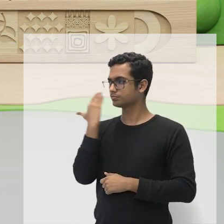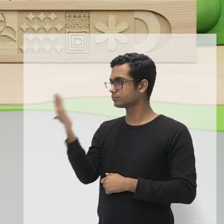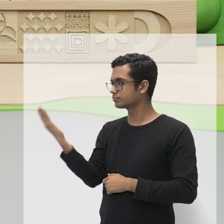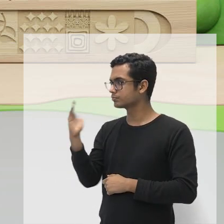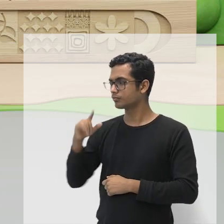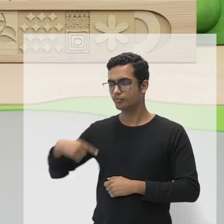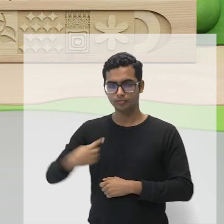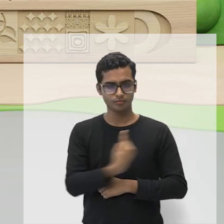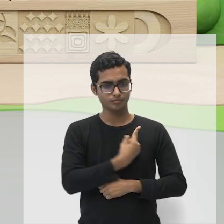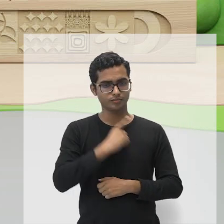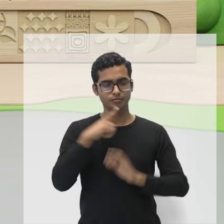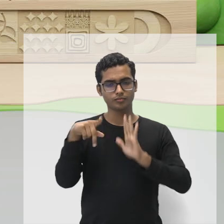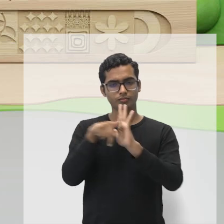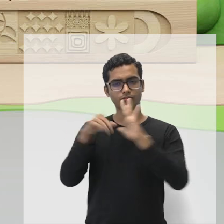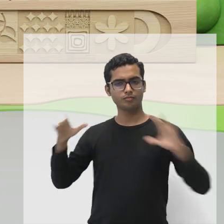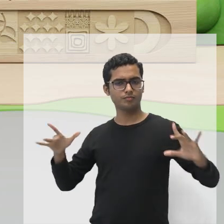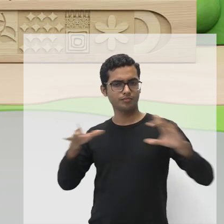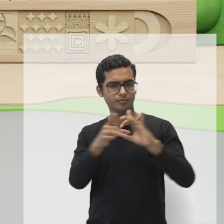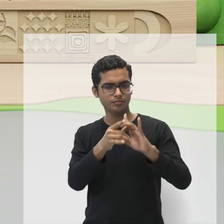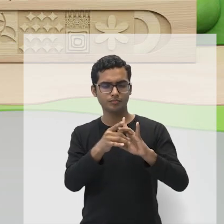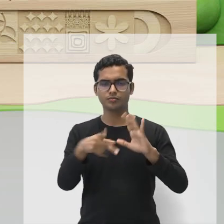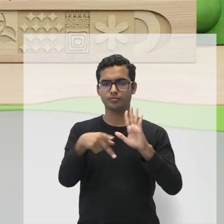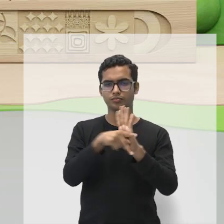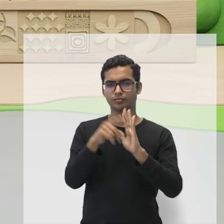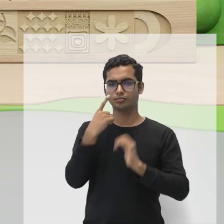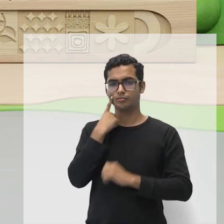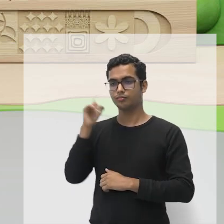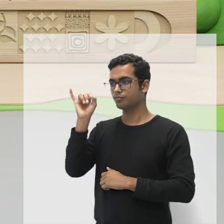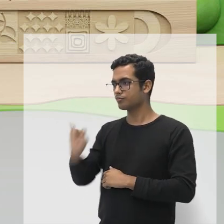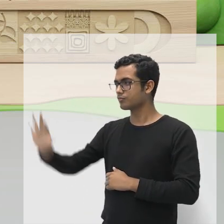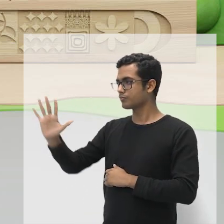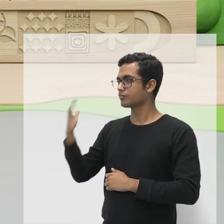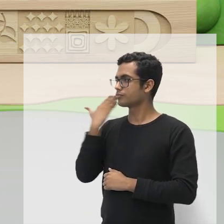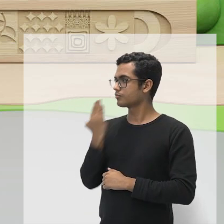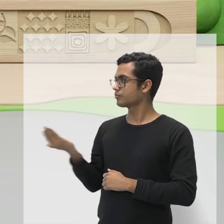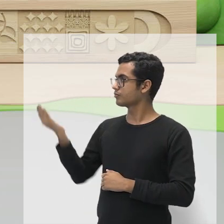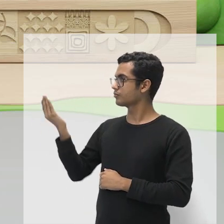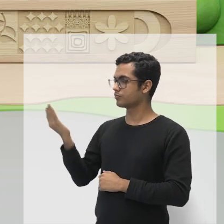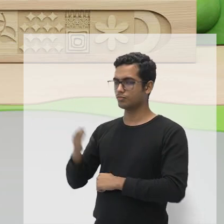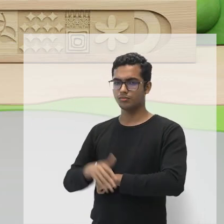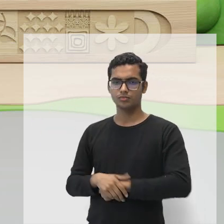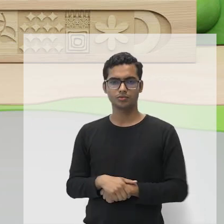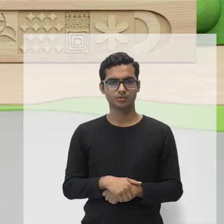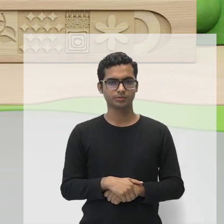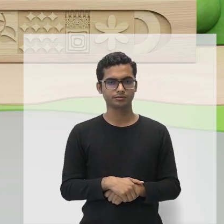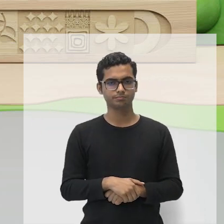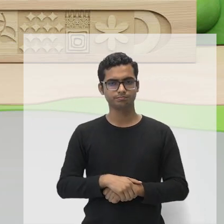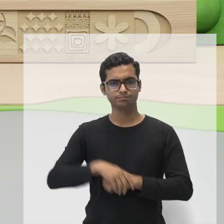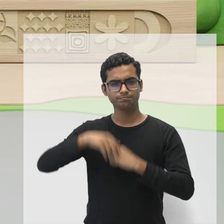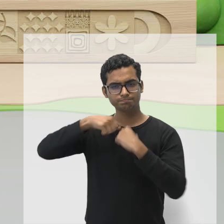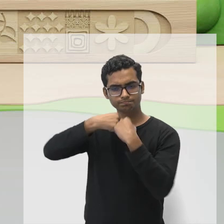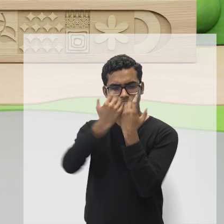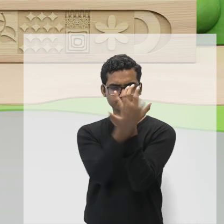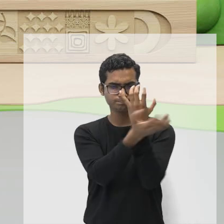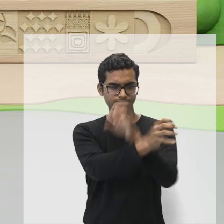Quando nós temos a ligação, lá no final, observe a imagem, de osso com